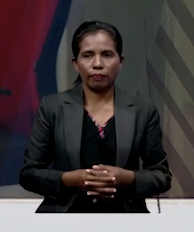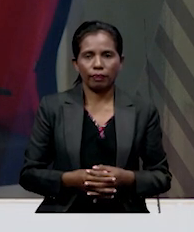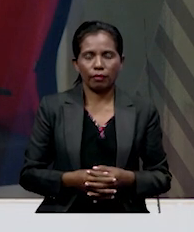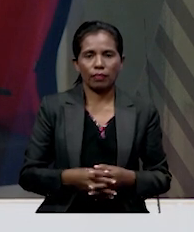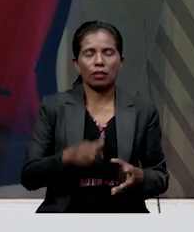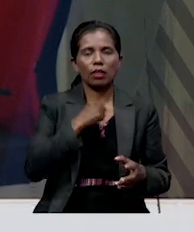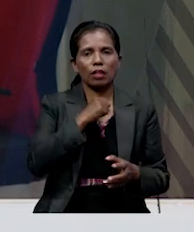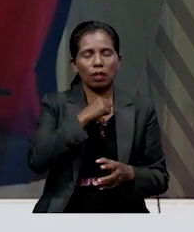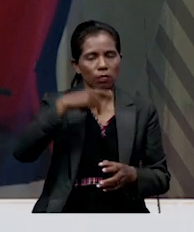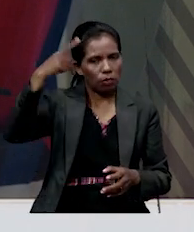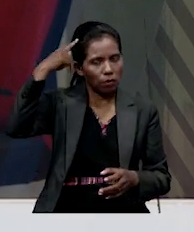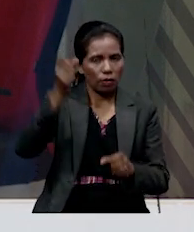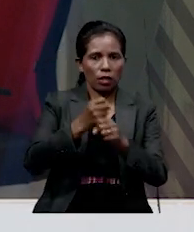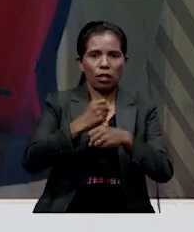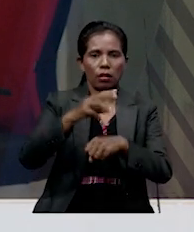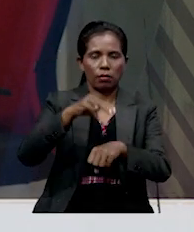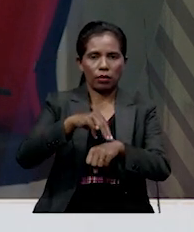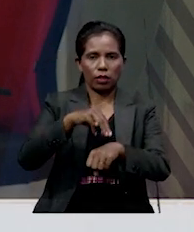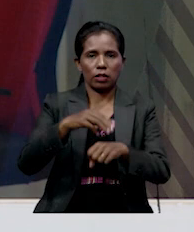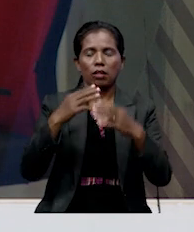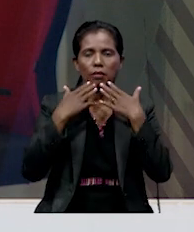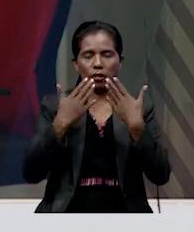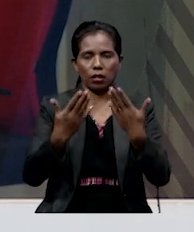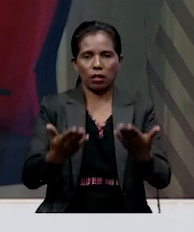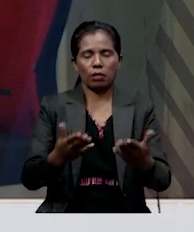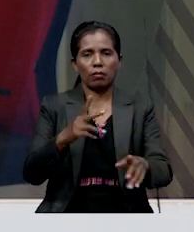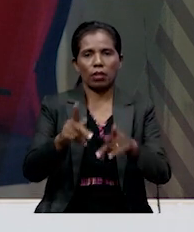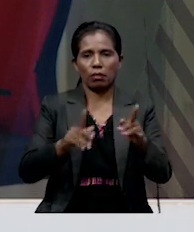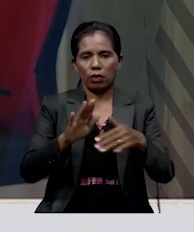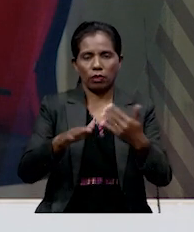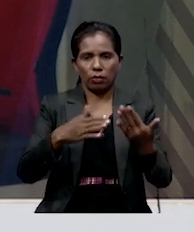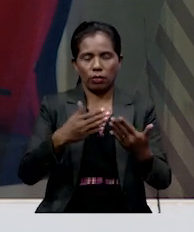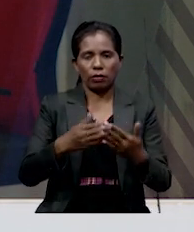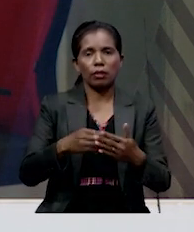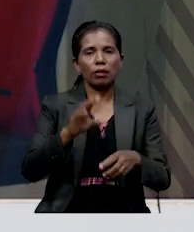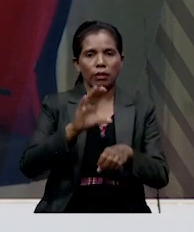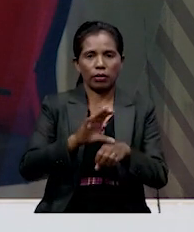Papa Francisco realiza missa agradecimento para Cardeal Fonsira.